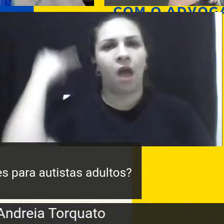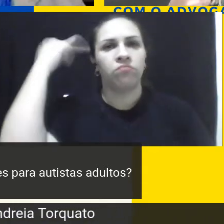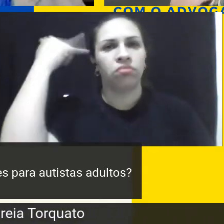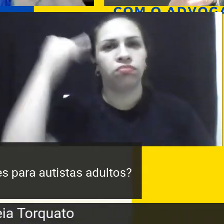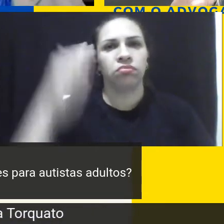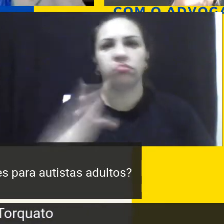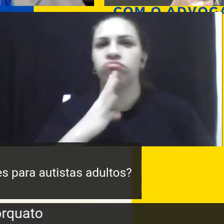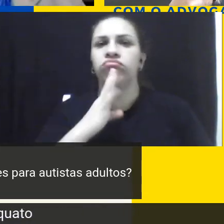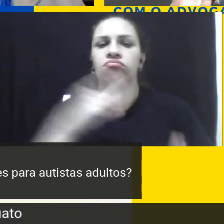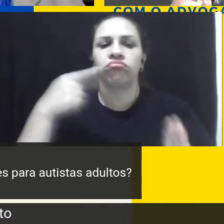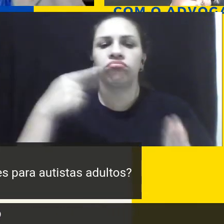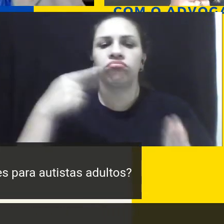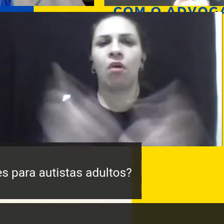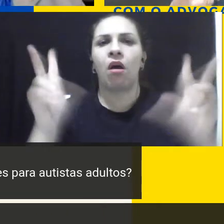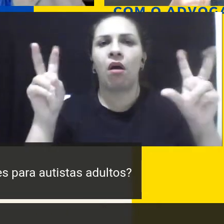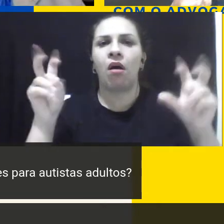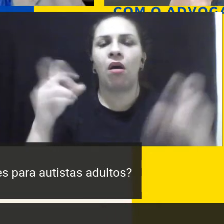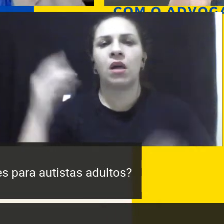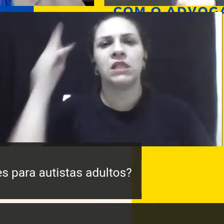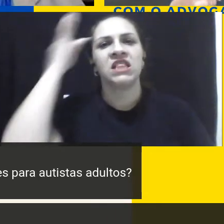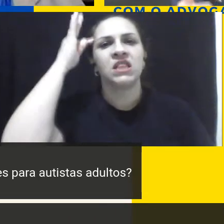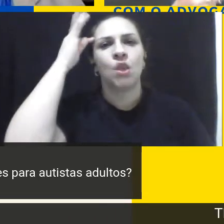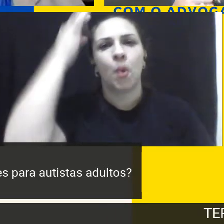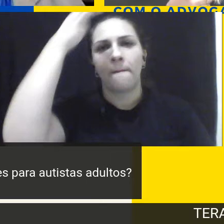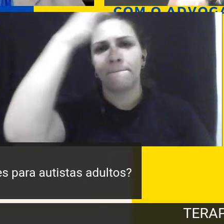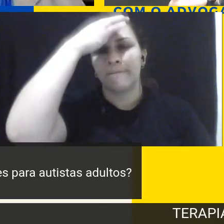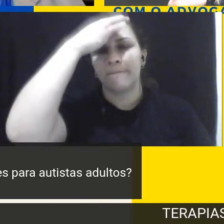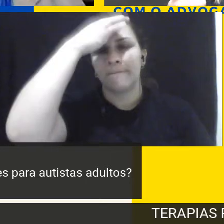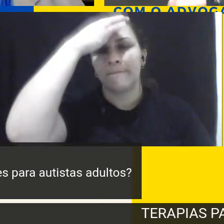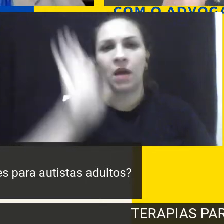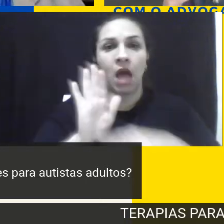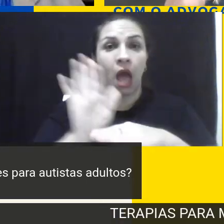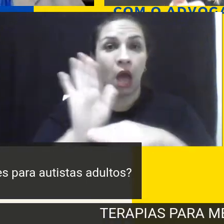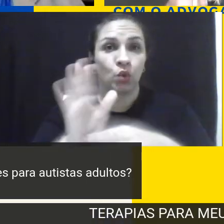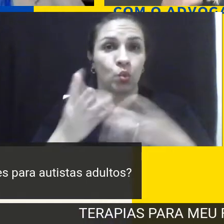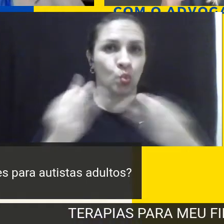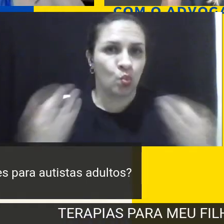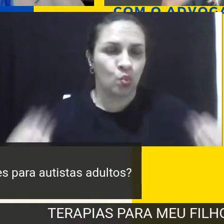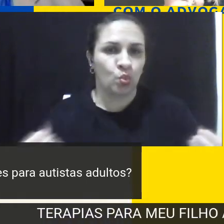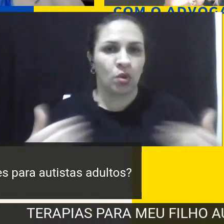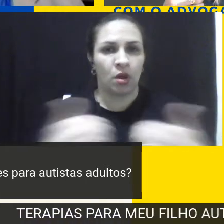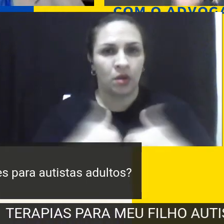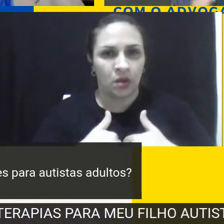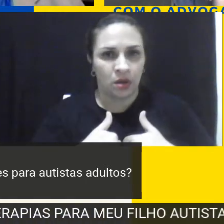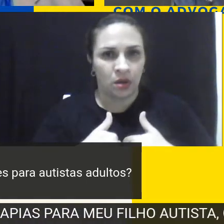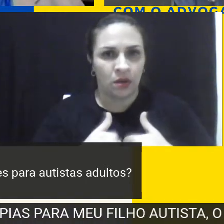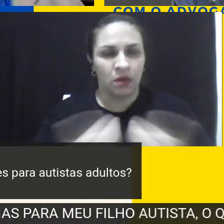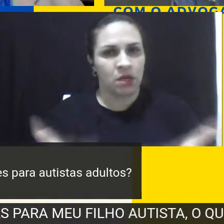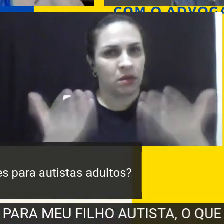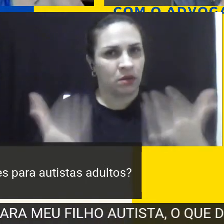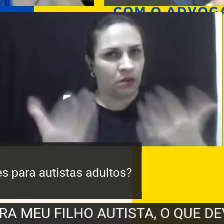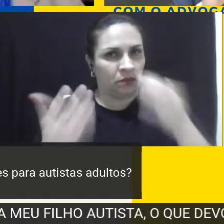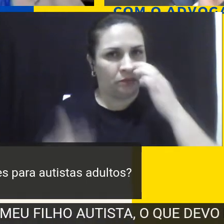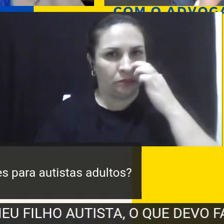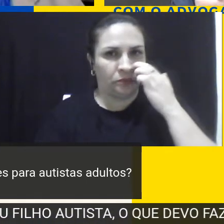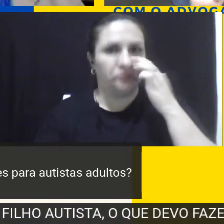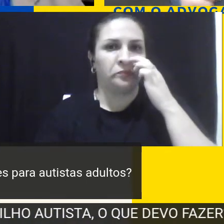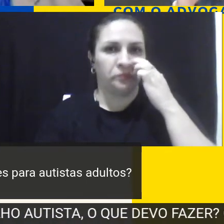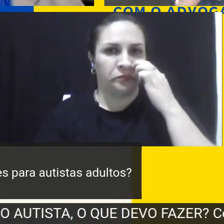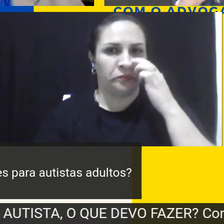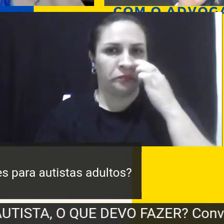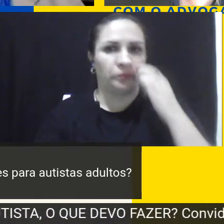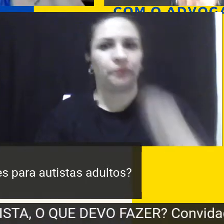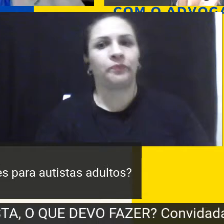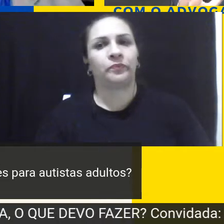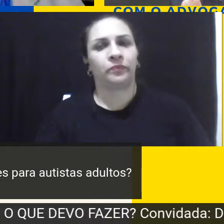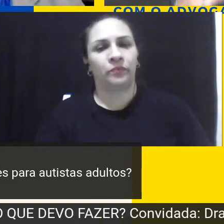essa novidade aqui, onde ajuda muito os autistas leves, hein, doutor Edilson? Que é